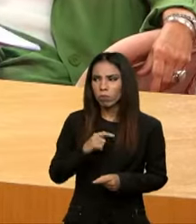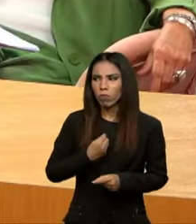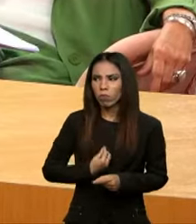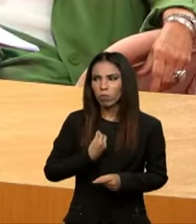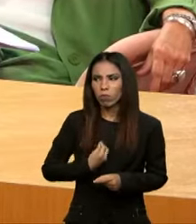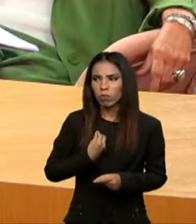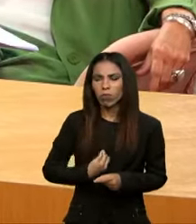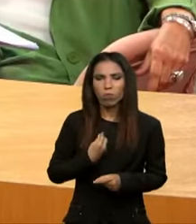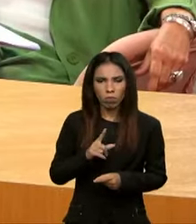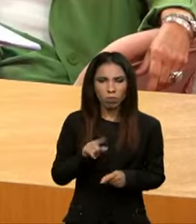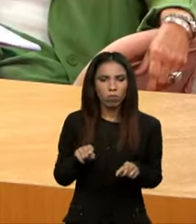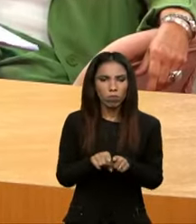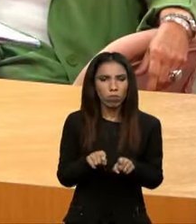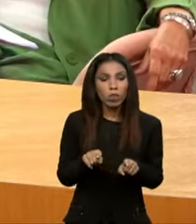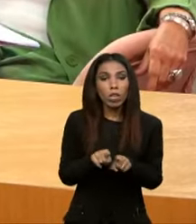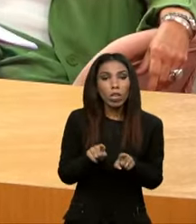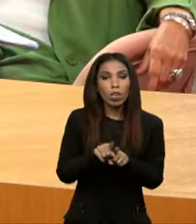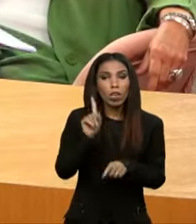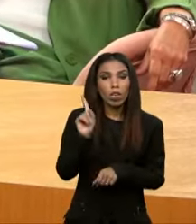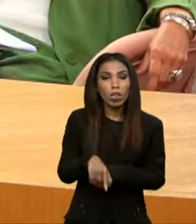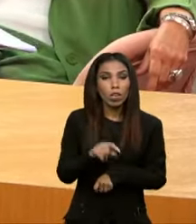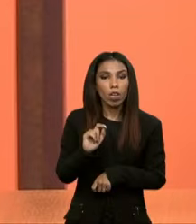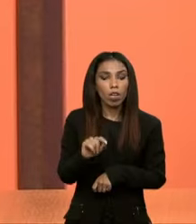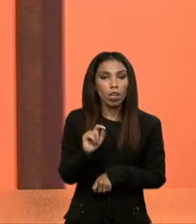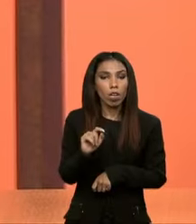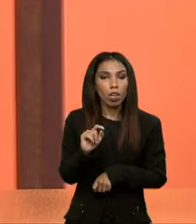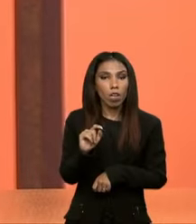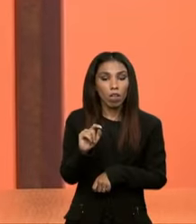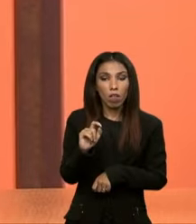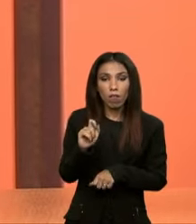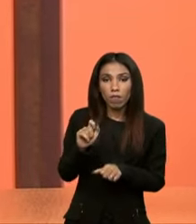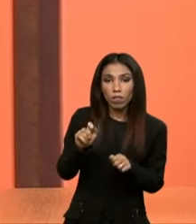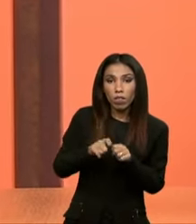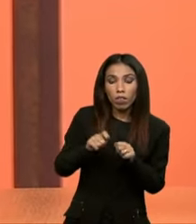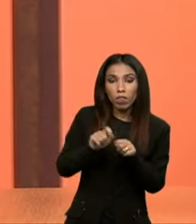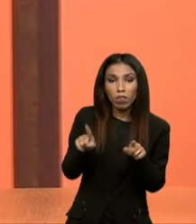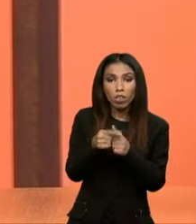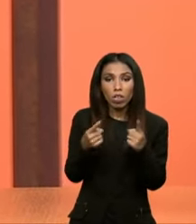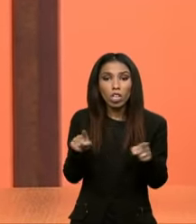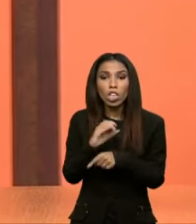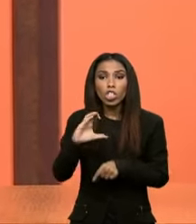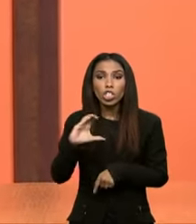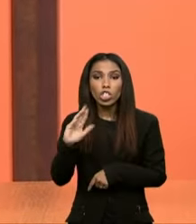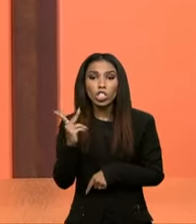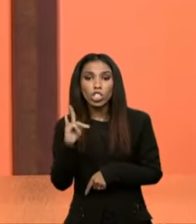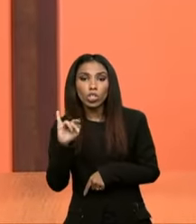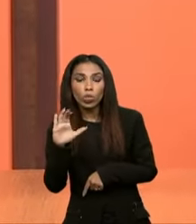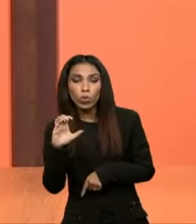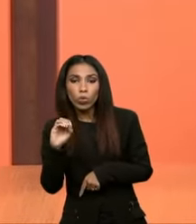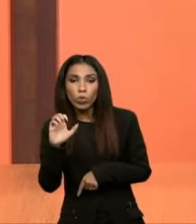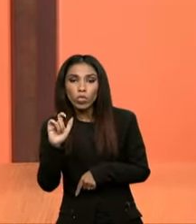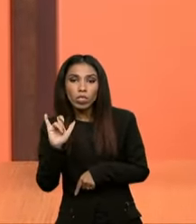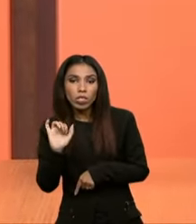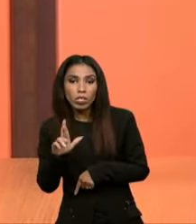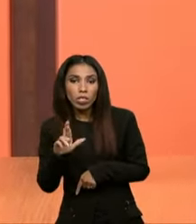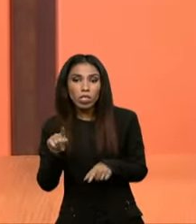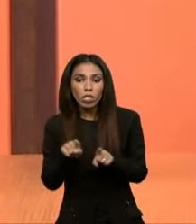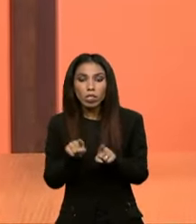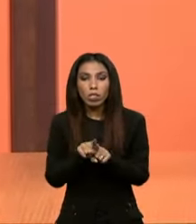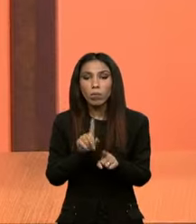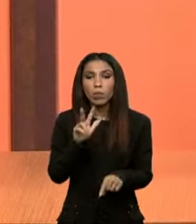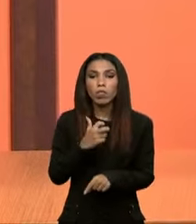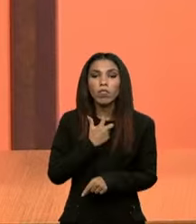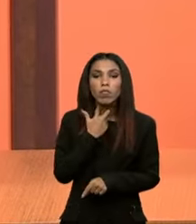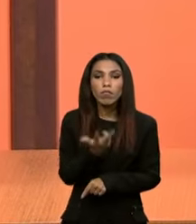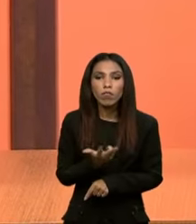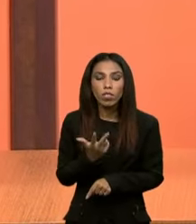Aí eu fui ver, era uma música que ele tinha feito. Ele falou, fiz uma música com o Chico César. E eu ouvi ela muito na sua voz, muito.